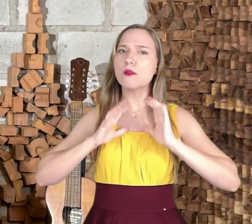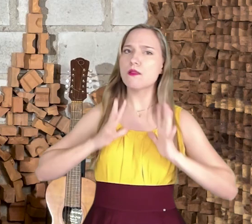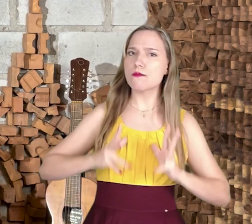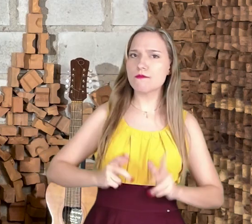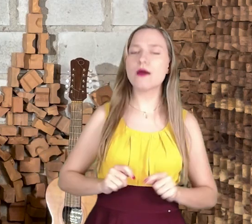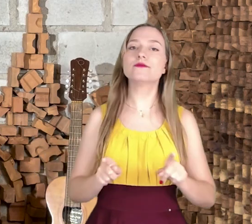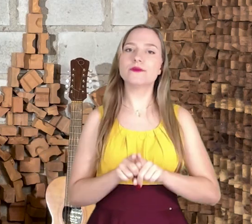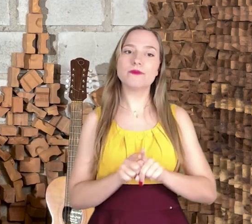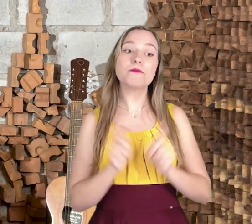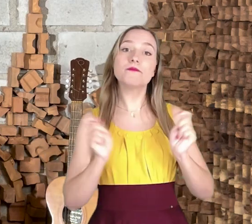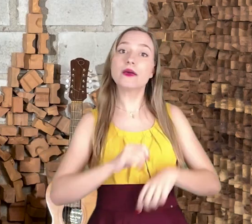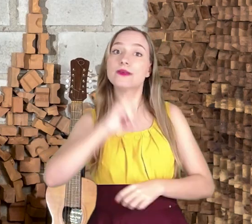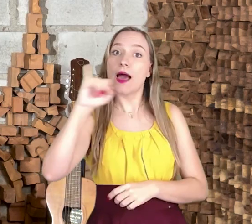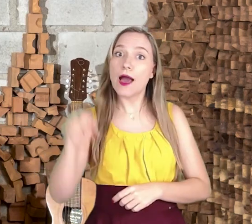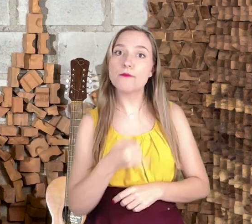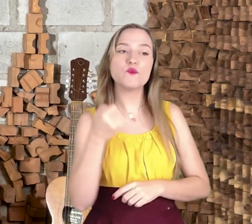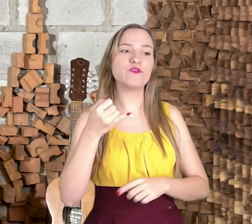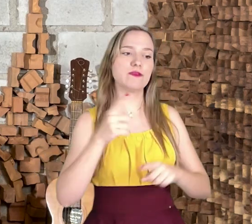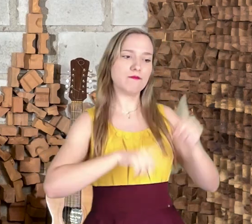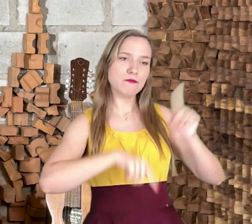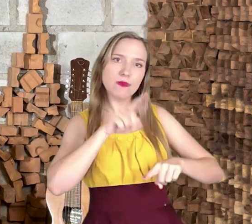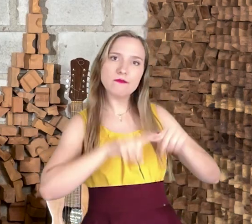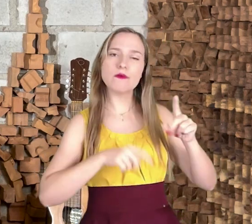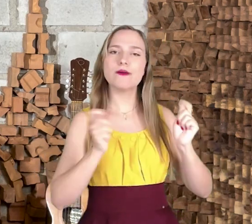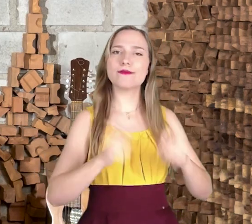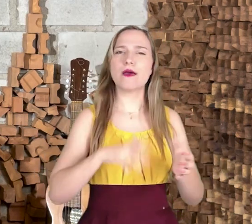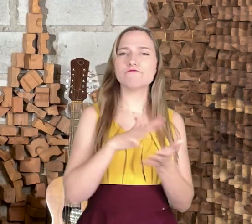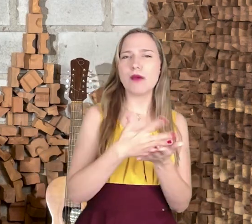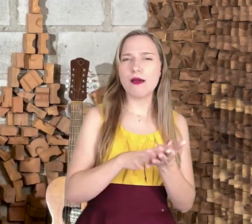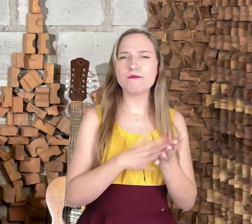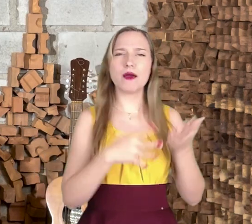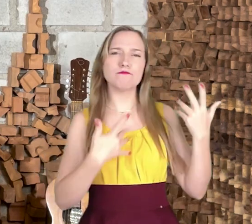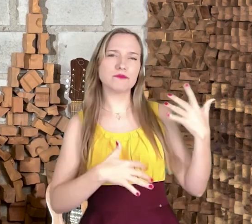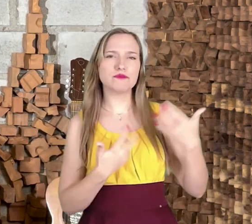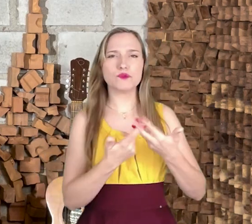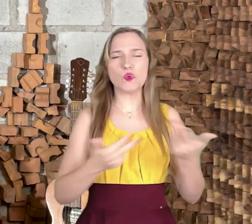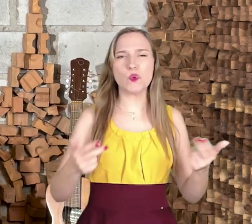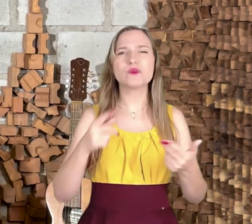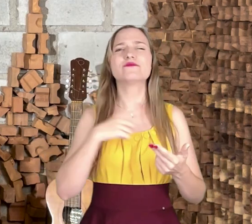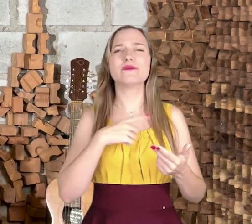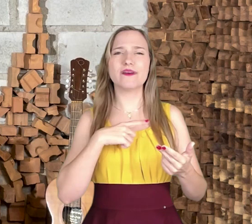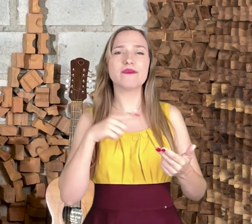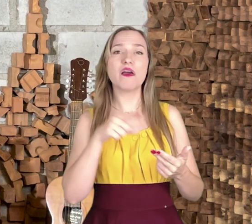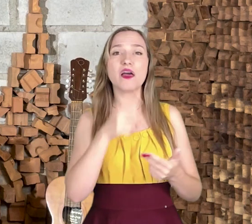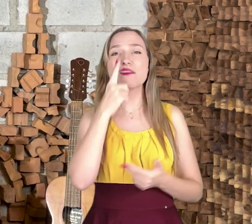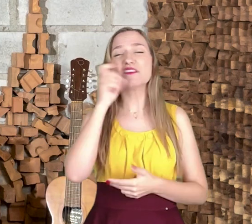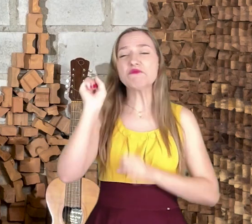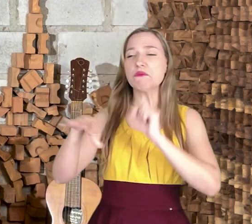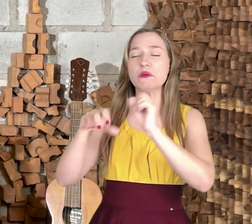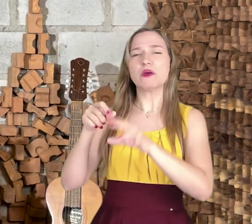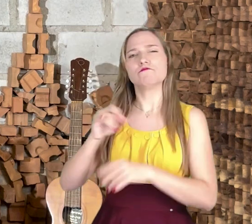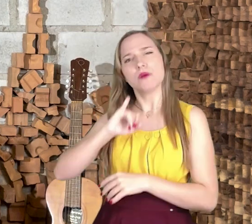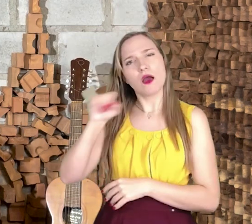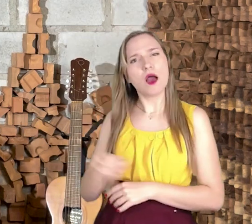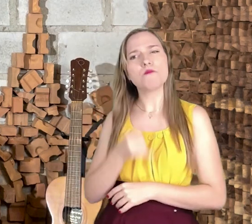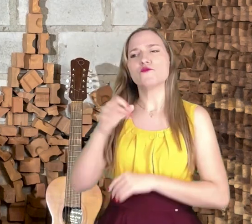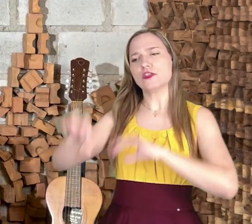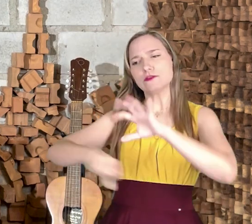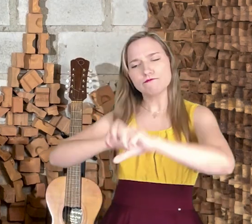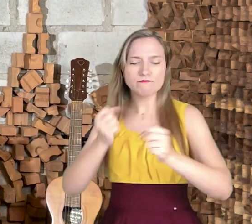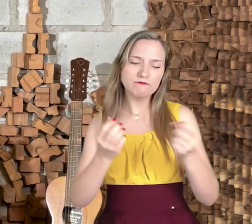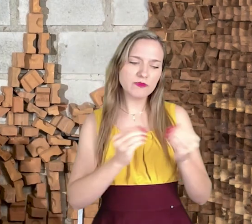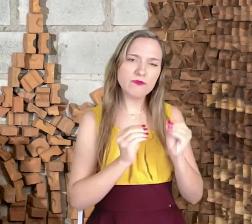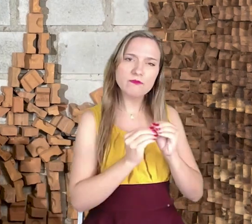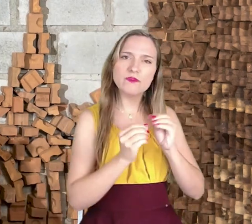leia-se resíduos sólidos de grande escala. PET, latinha, que são coisas que são descartadas em grande quantidade, que tem mais sentido